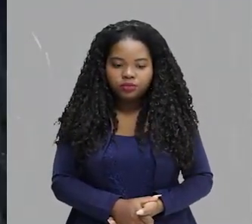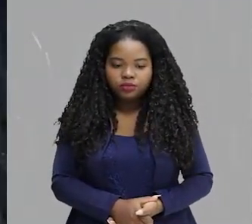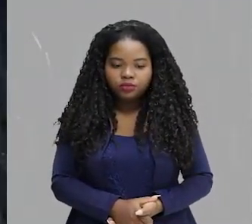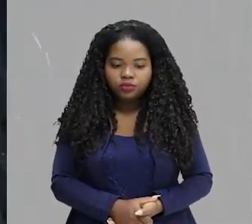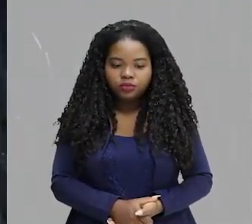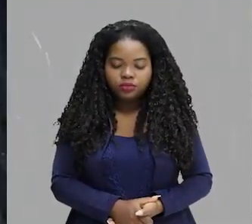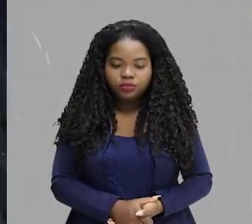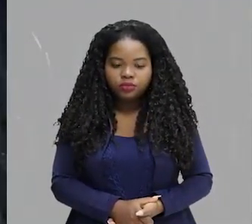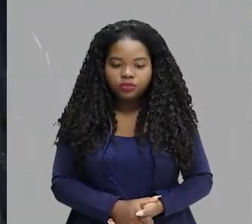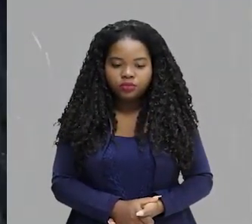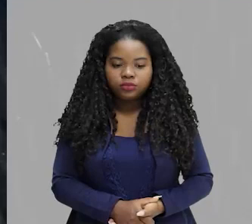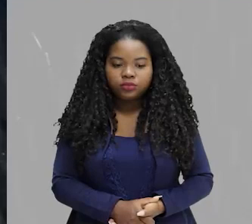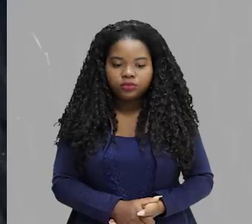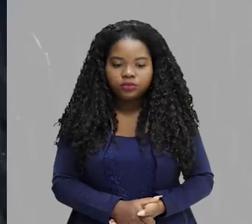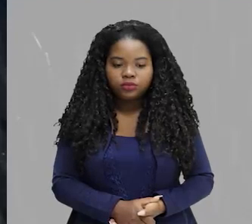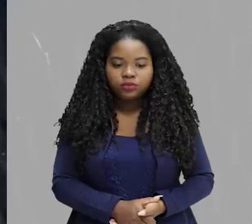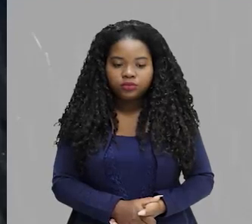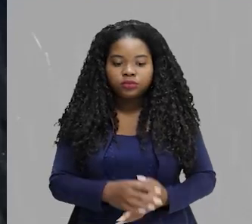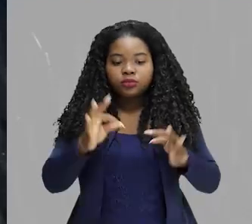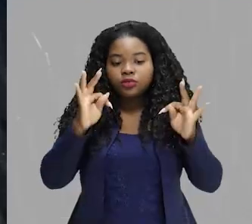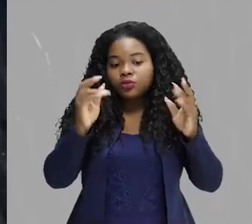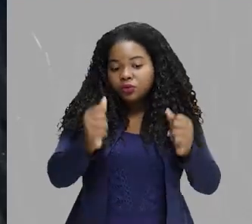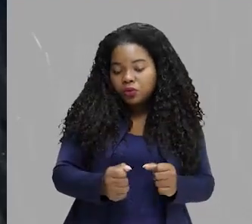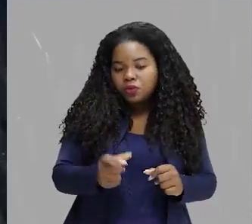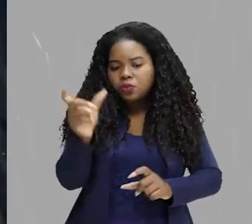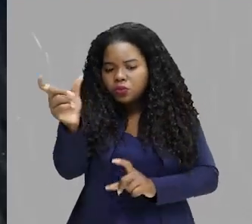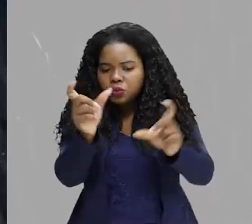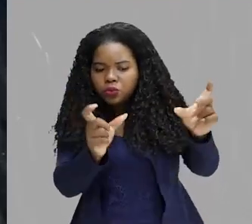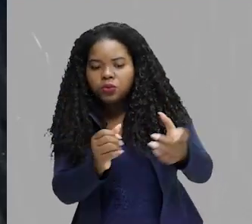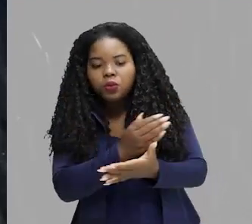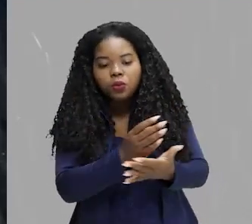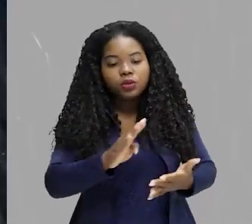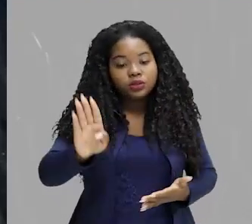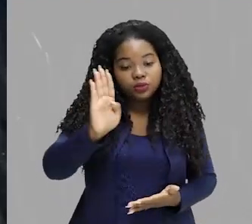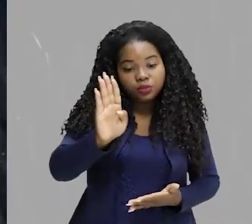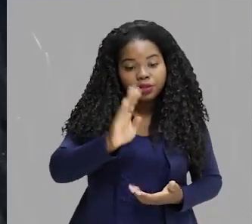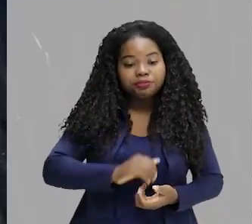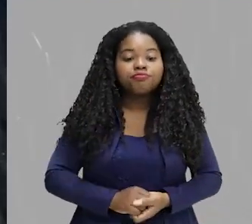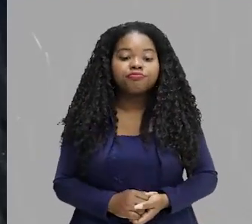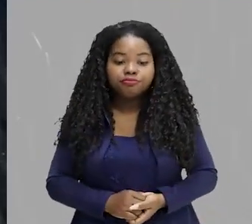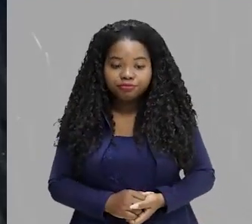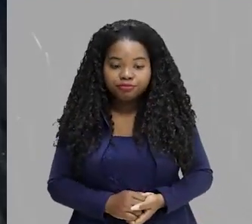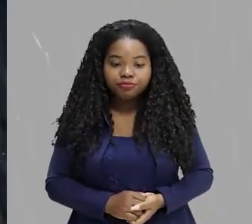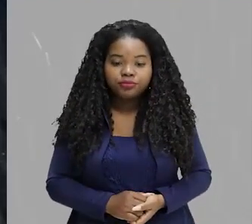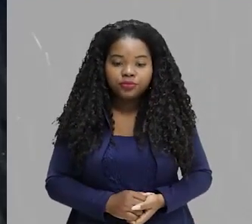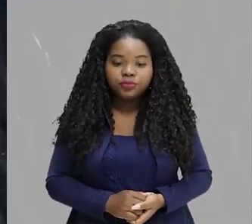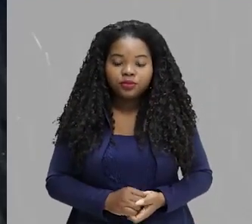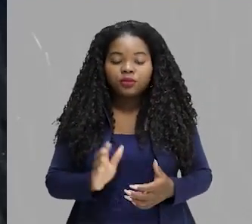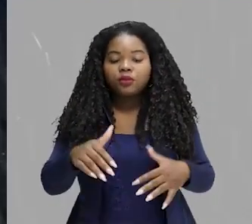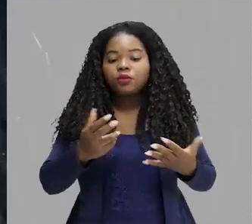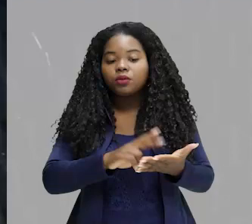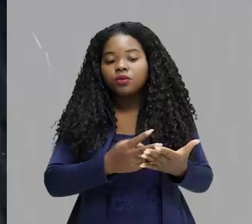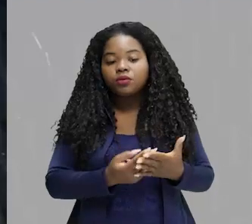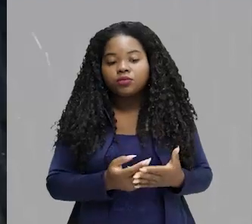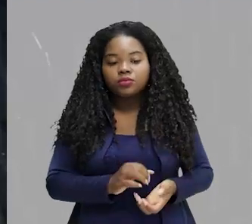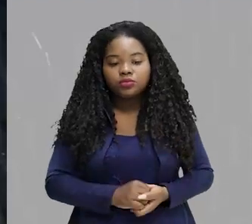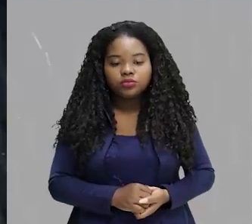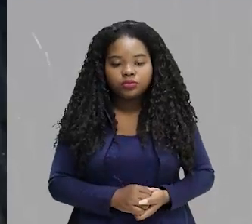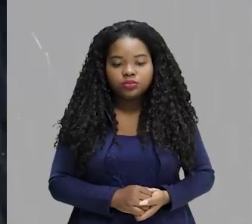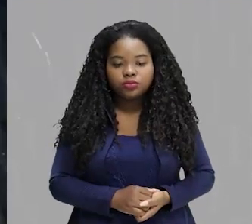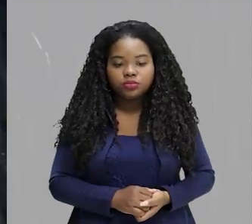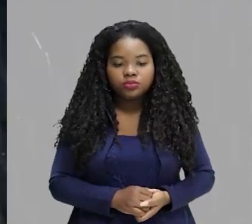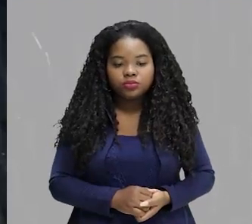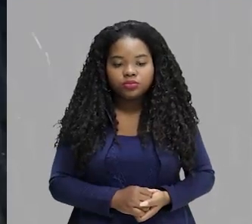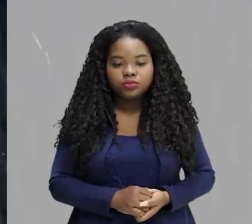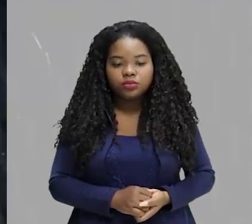Basket. Todas as palavras começam com B. Isso é um exemplo de aliteração. Tá? Qual que é a tradução? The Beautiful Black Bunny